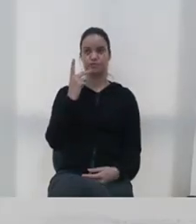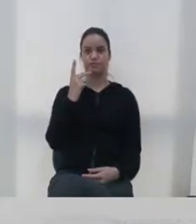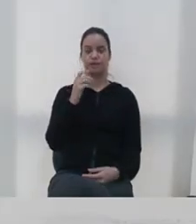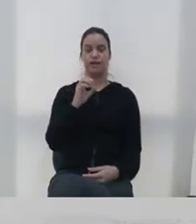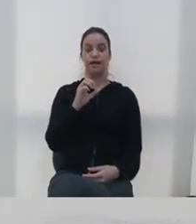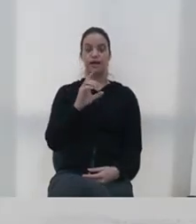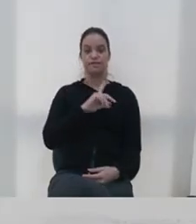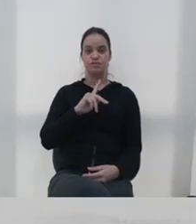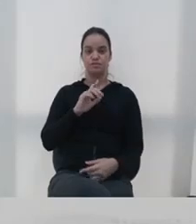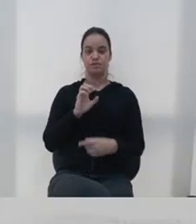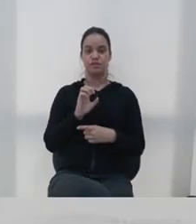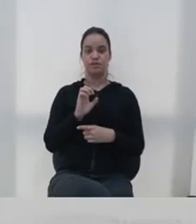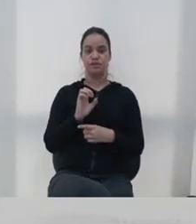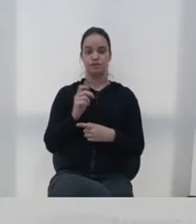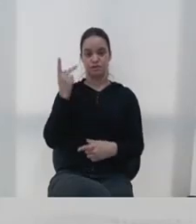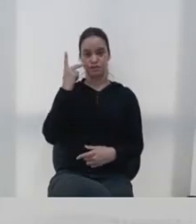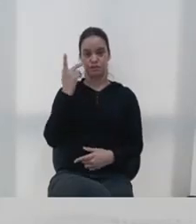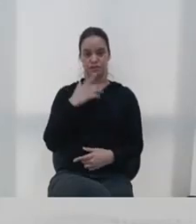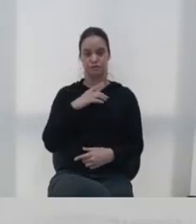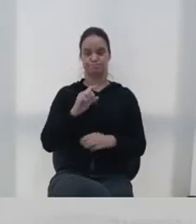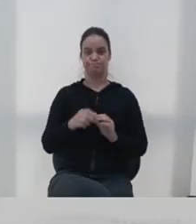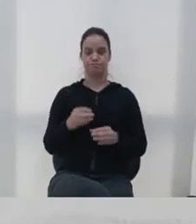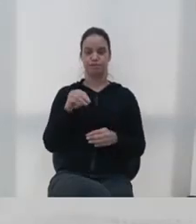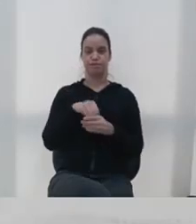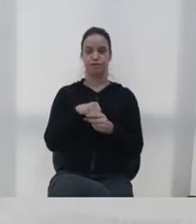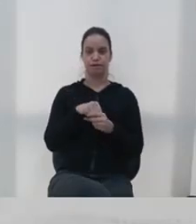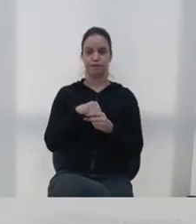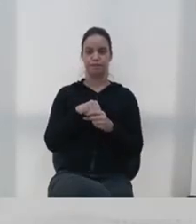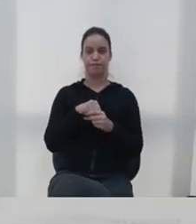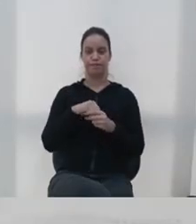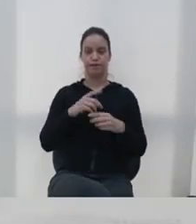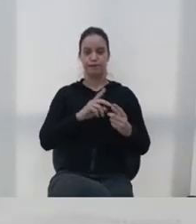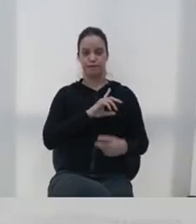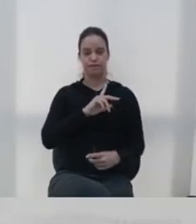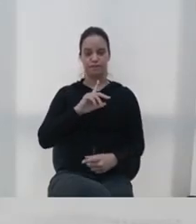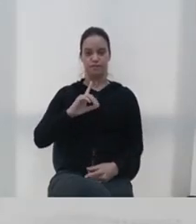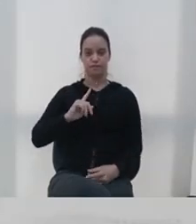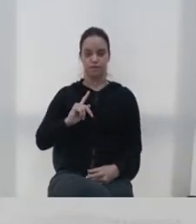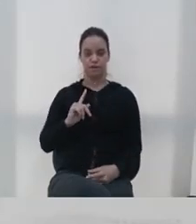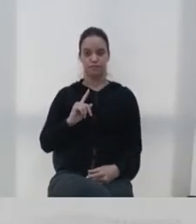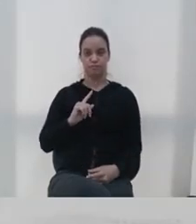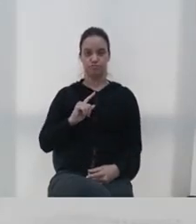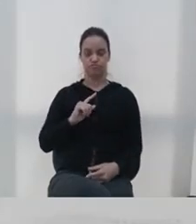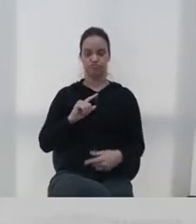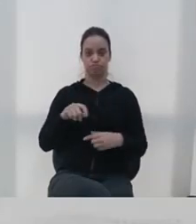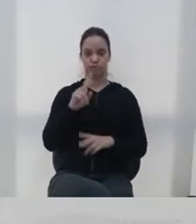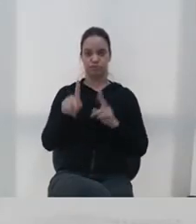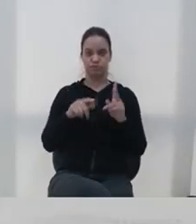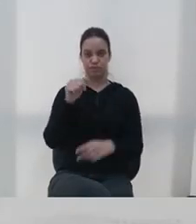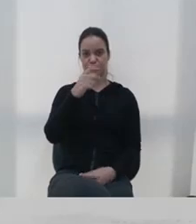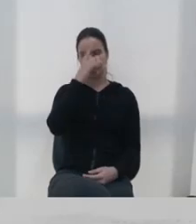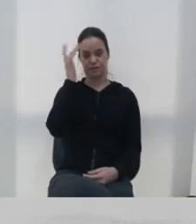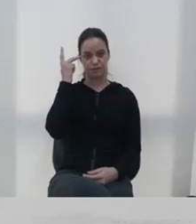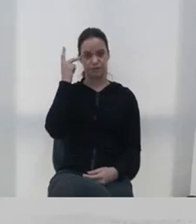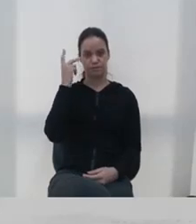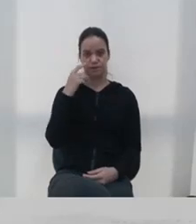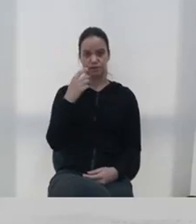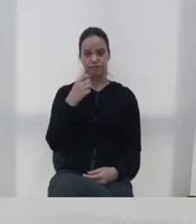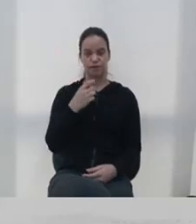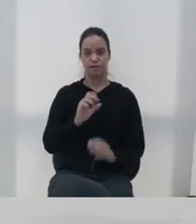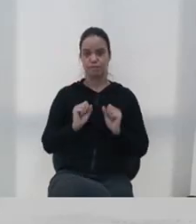uma missão muito clara: implementar a política pública de acesso à justiça para os vulneráveis. A Defensoria Pública do Estado de São Paulo não tem poder de